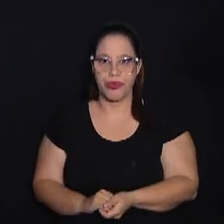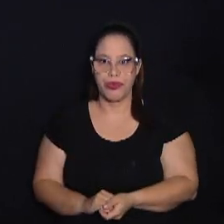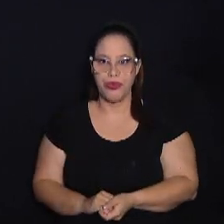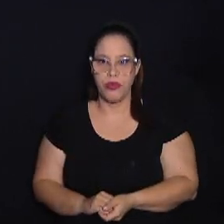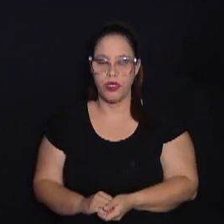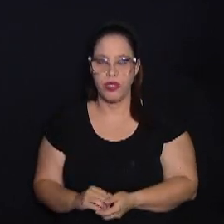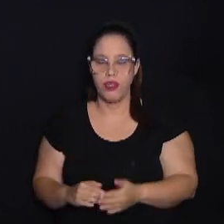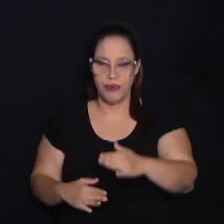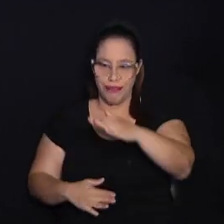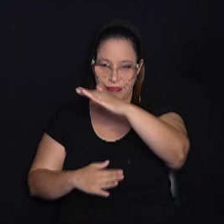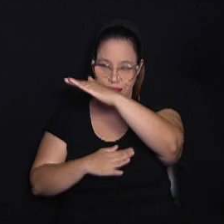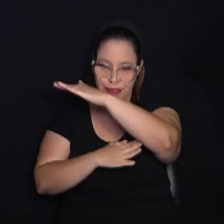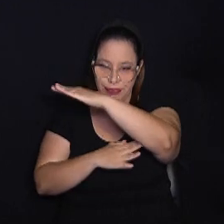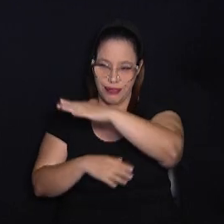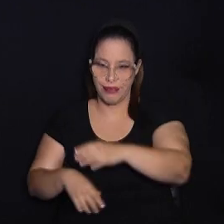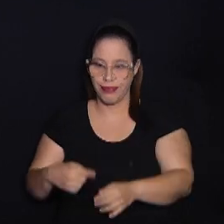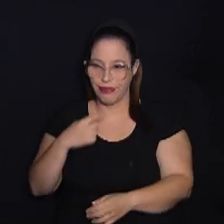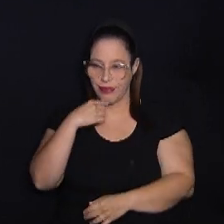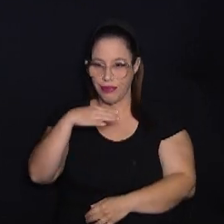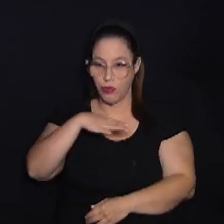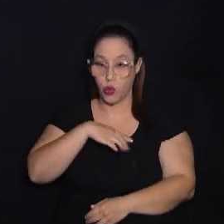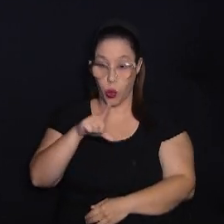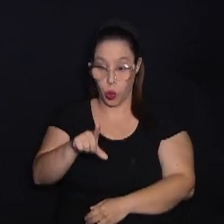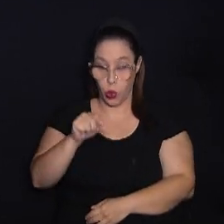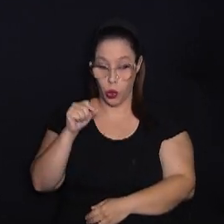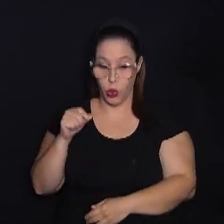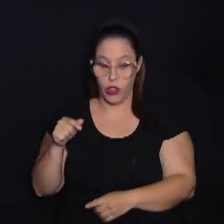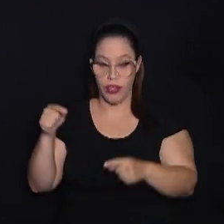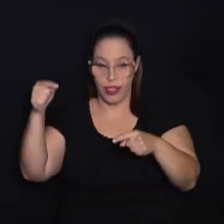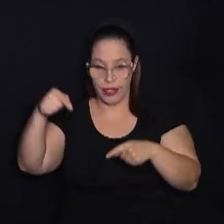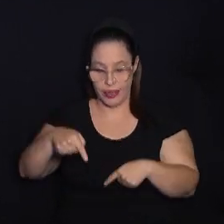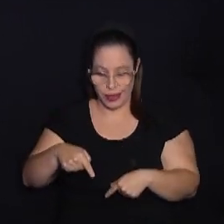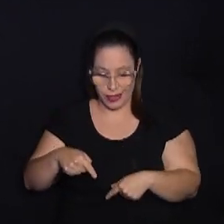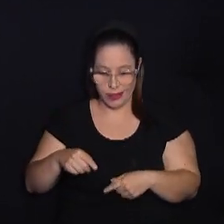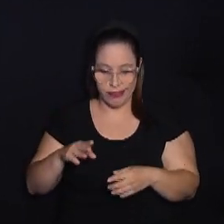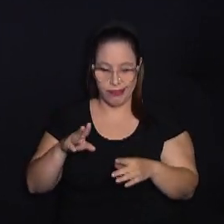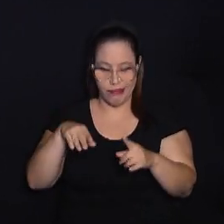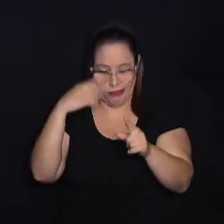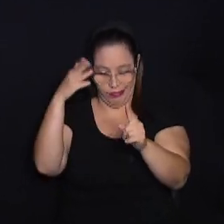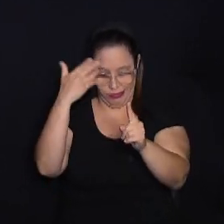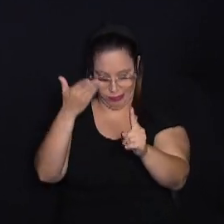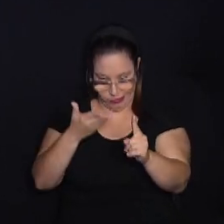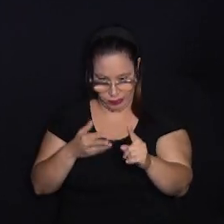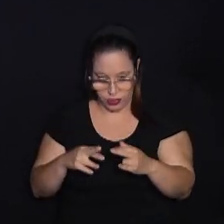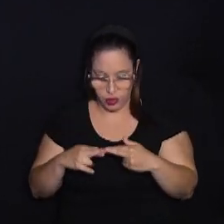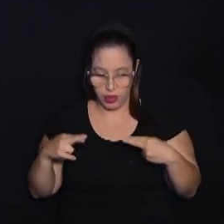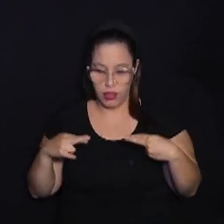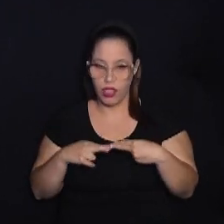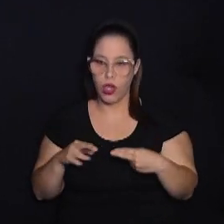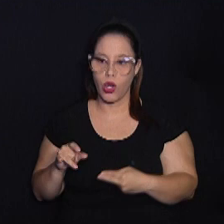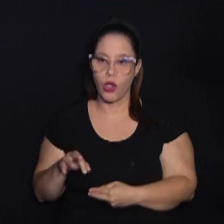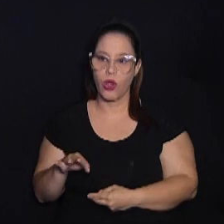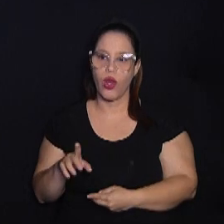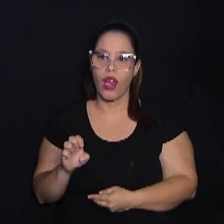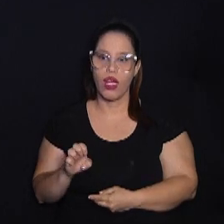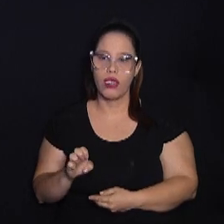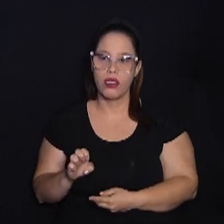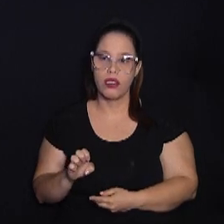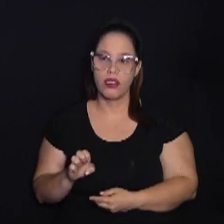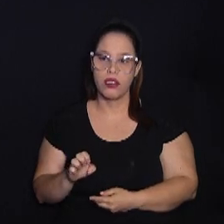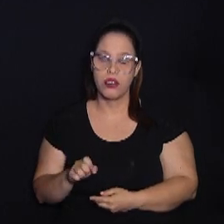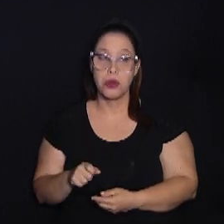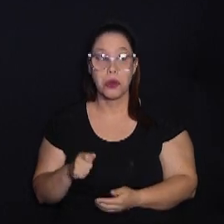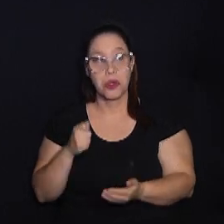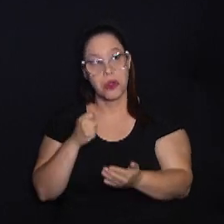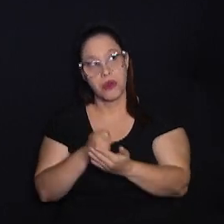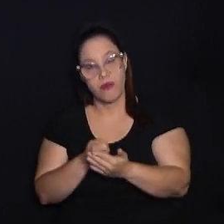à Câmara Municipal por escolher esse ambiente para realizar a sua sessão itinerante, por ter conferido